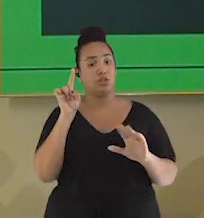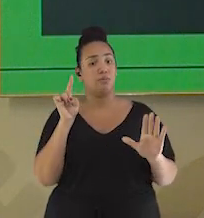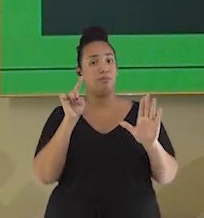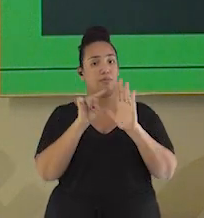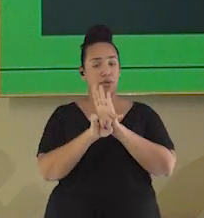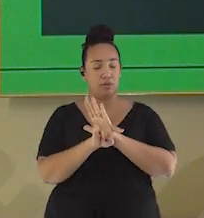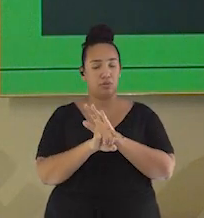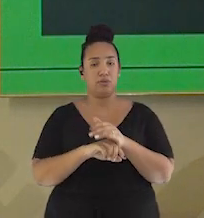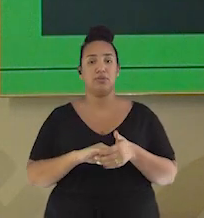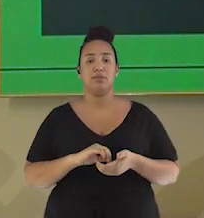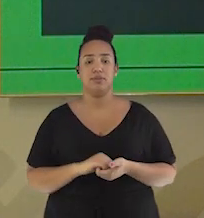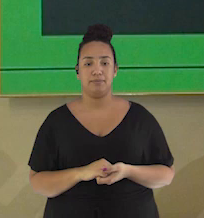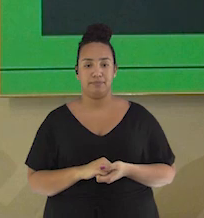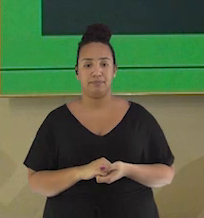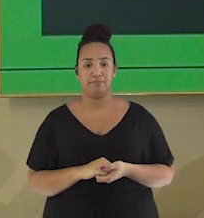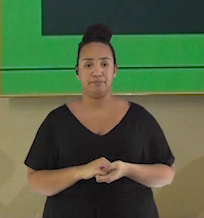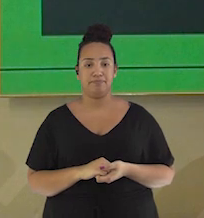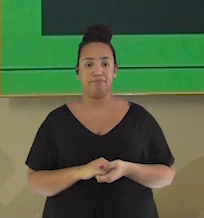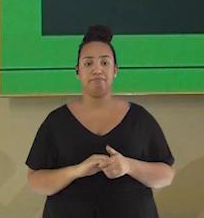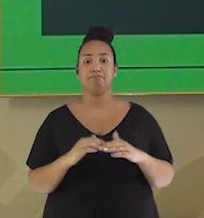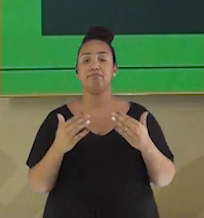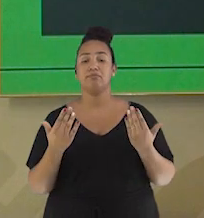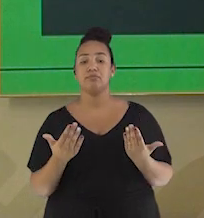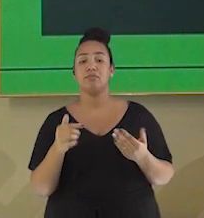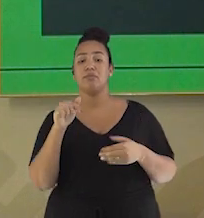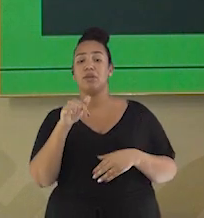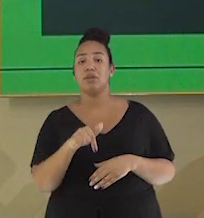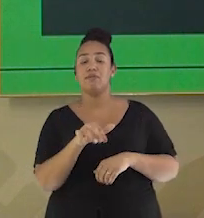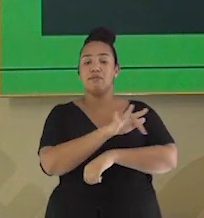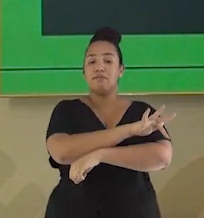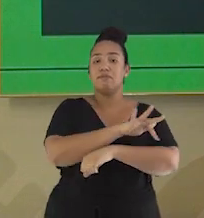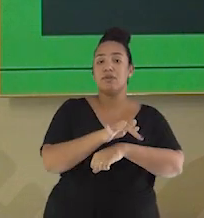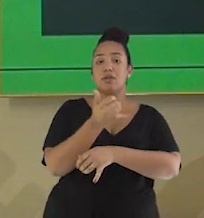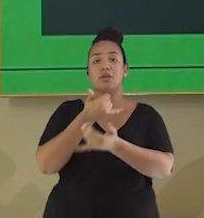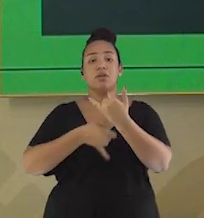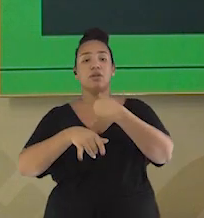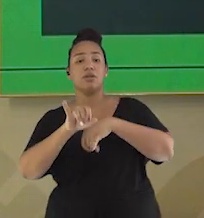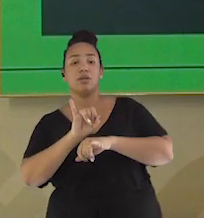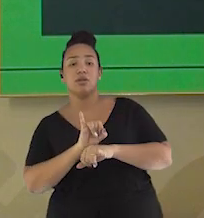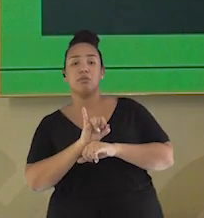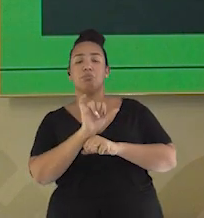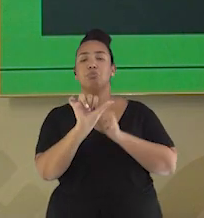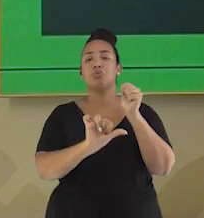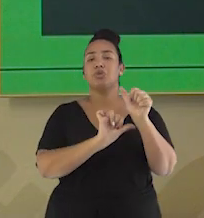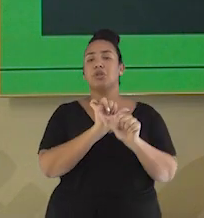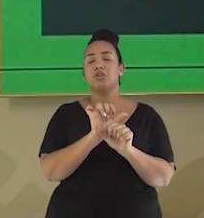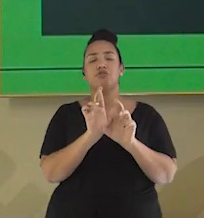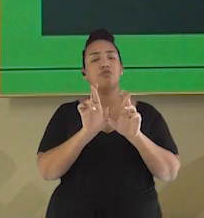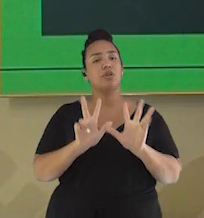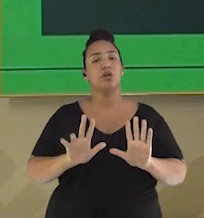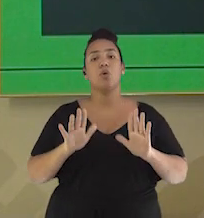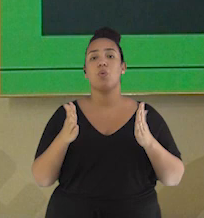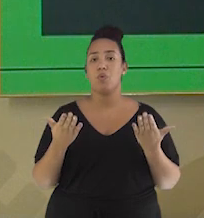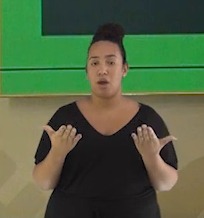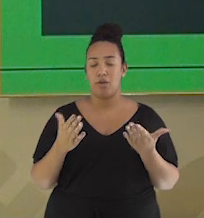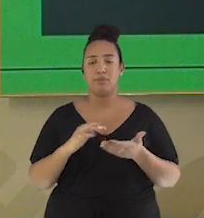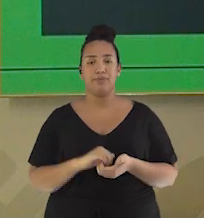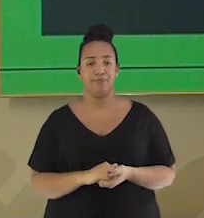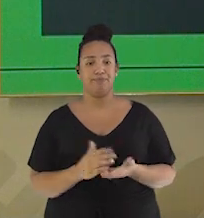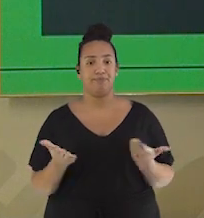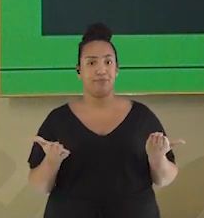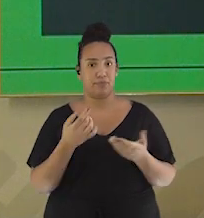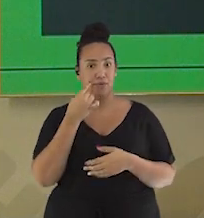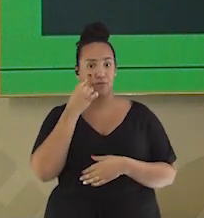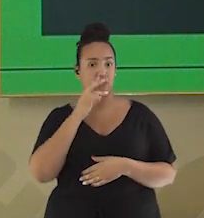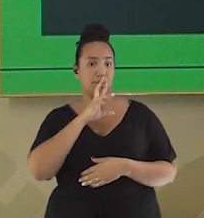é: qual a diferença entre transformações físicas e químicas? Acho que vocês já sabem responder. Vamos conferir